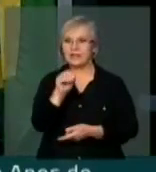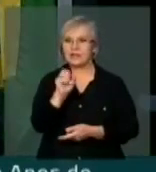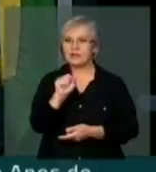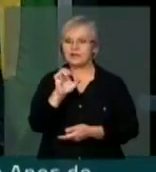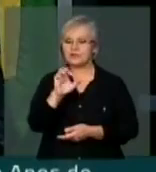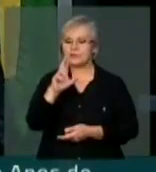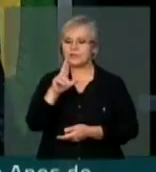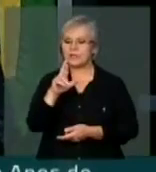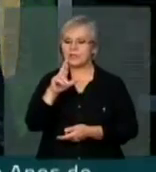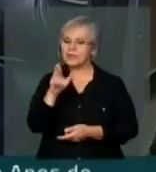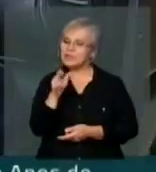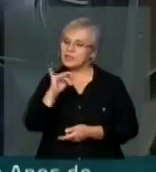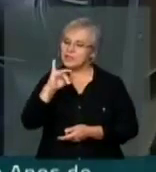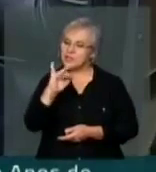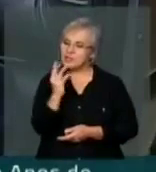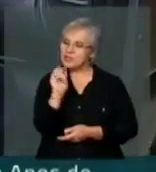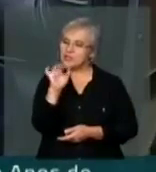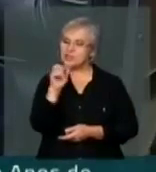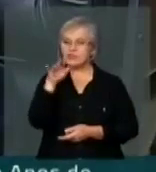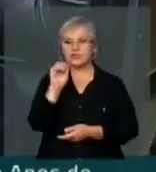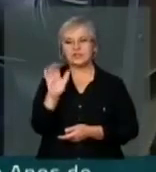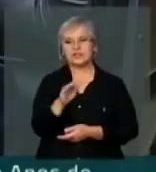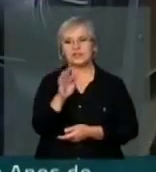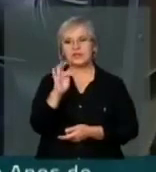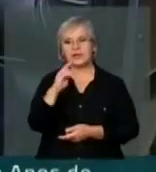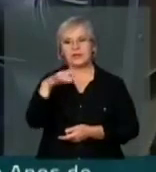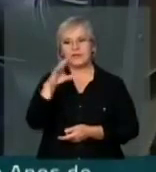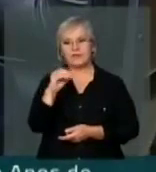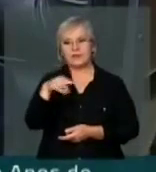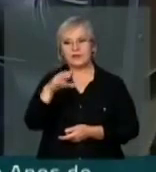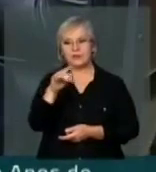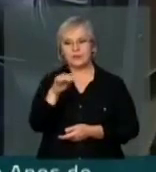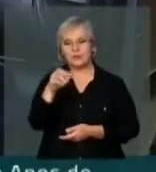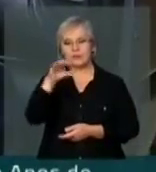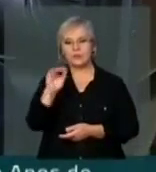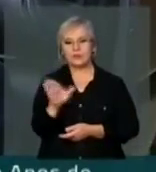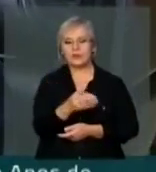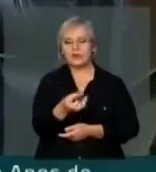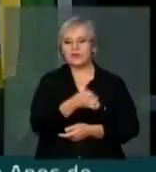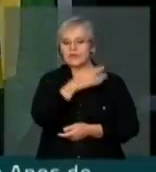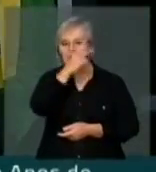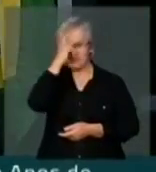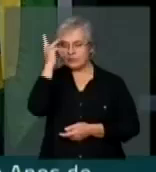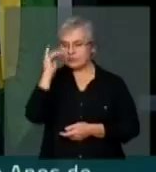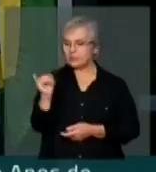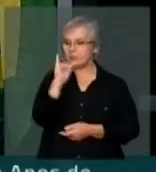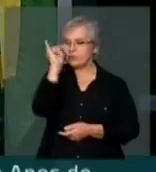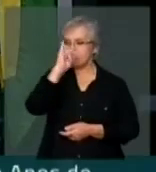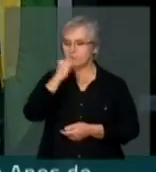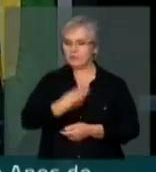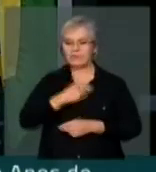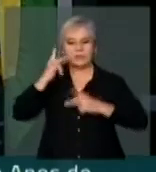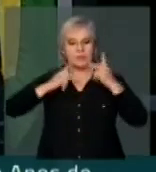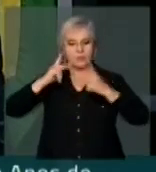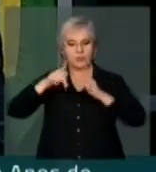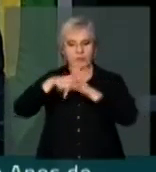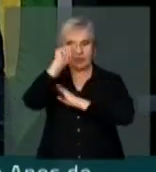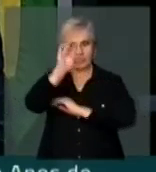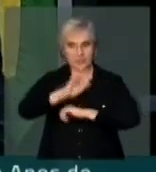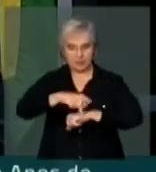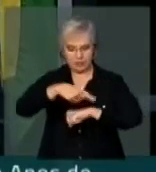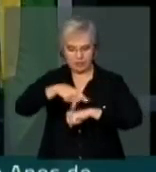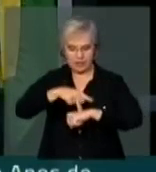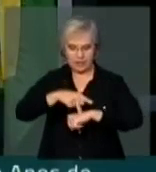Dias, Franco Montoro, grandes personagens da vida pública do nosso país. Depois dele, poderá